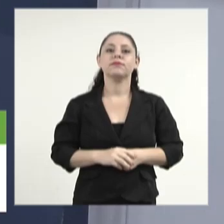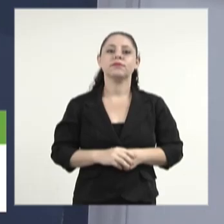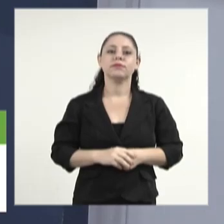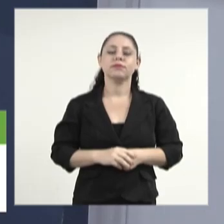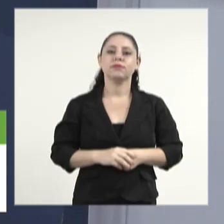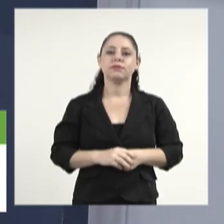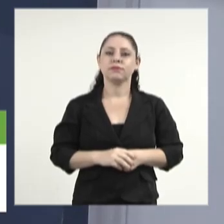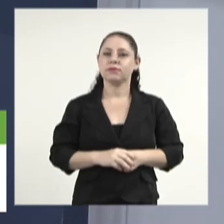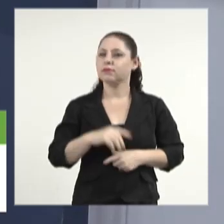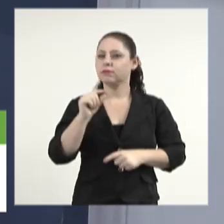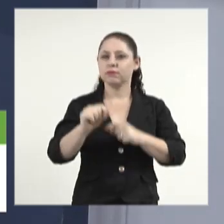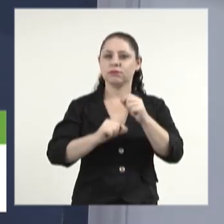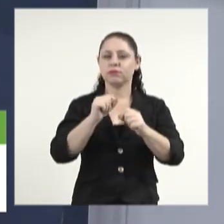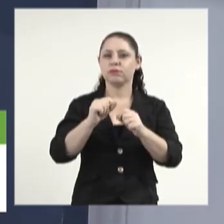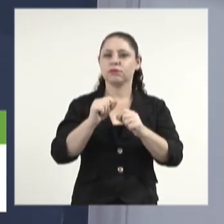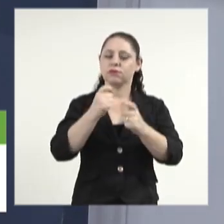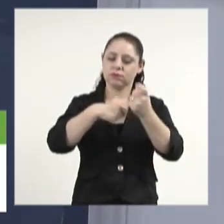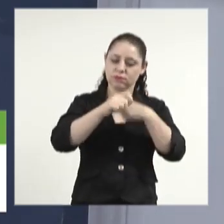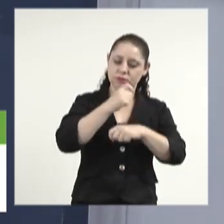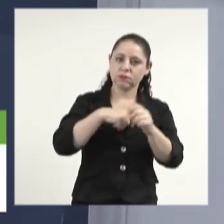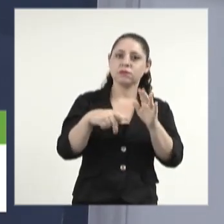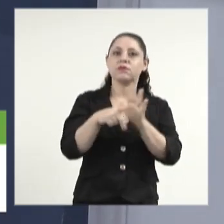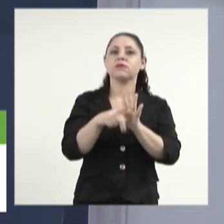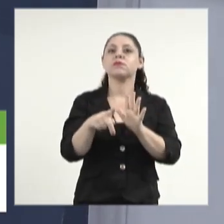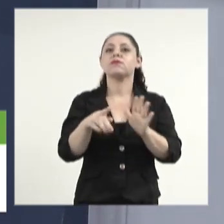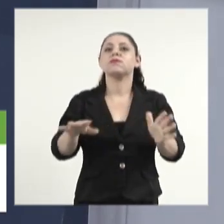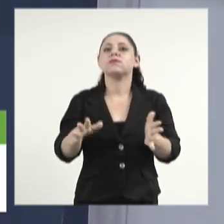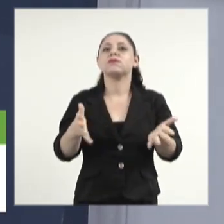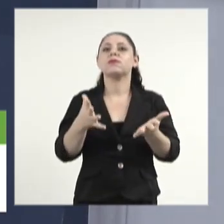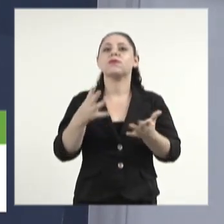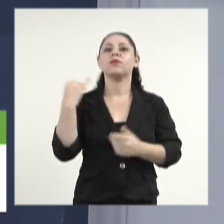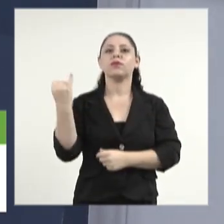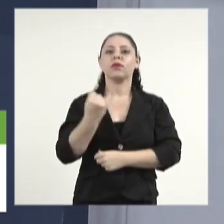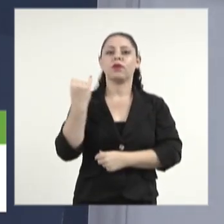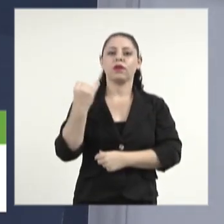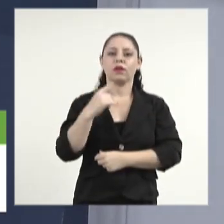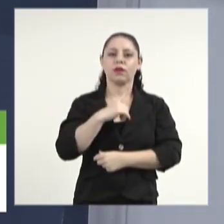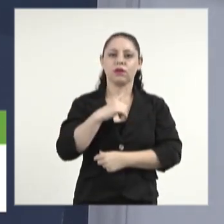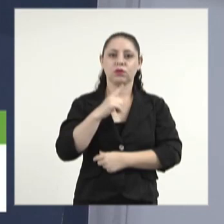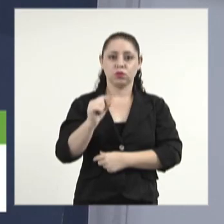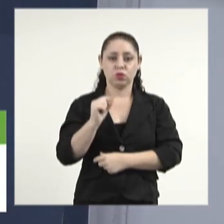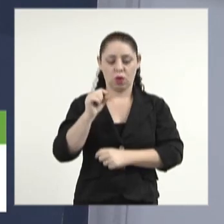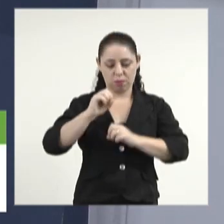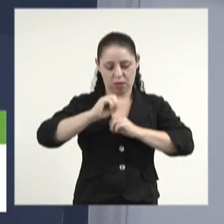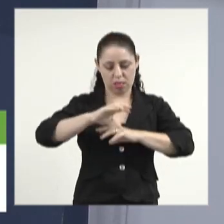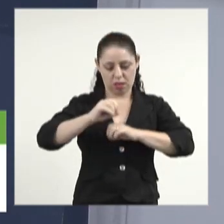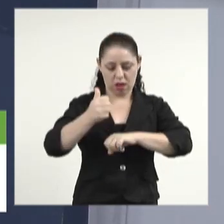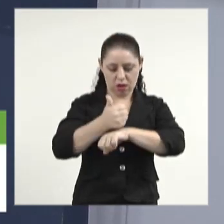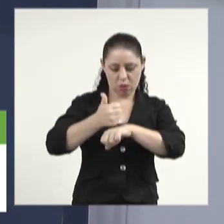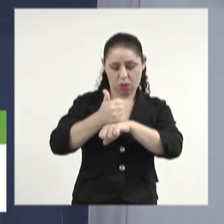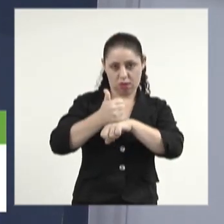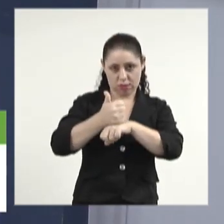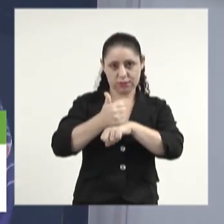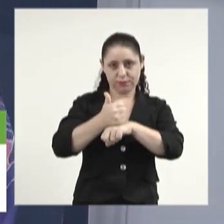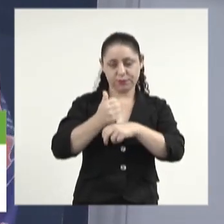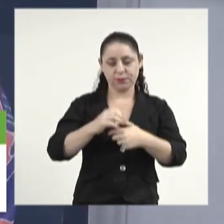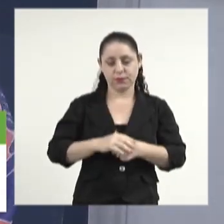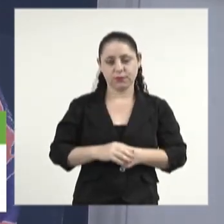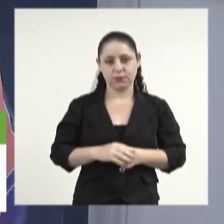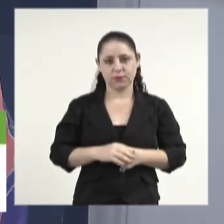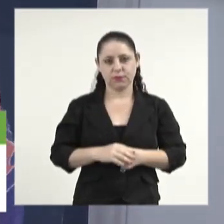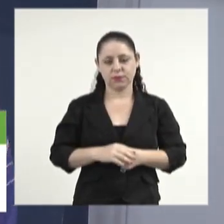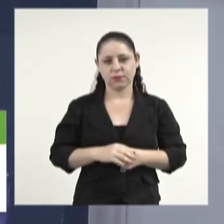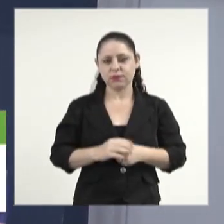Despertar exatamente no nosso gestor a importância de ter uma educação de qualidade, né? E